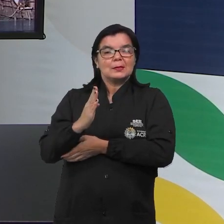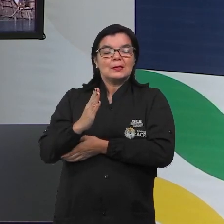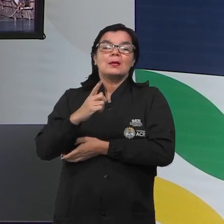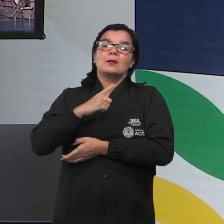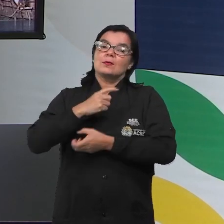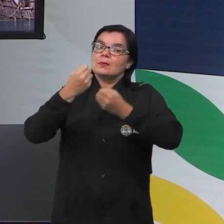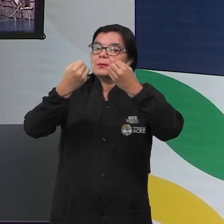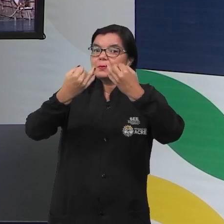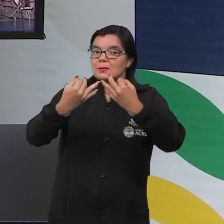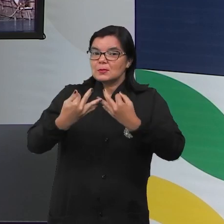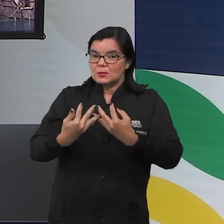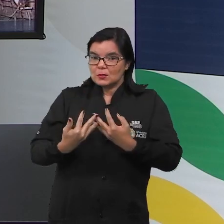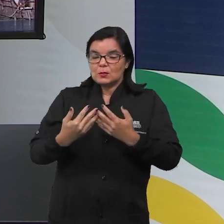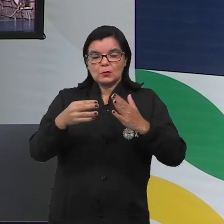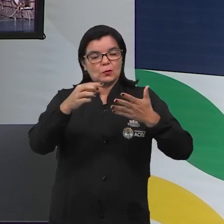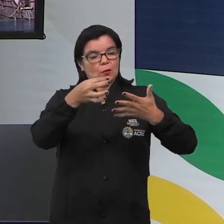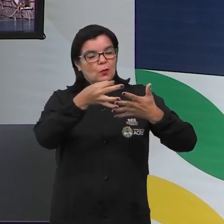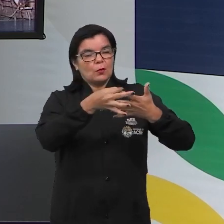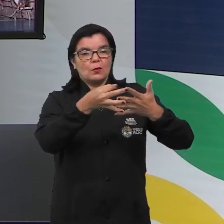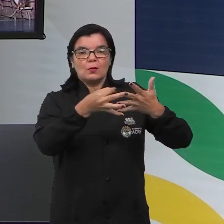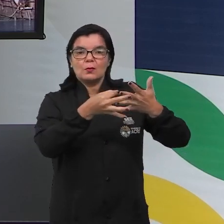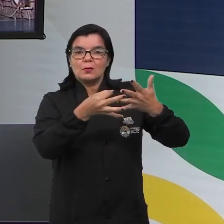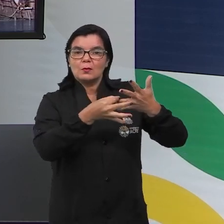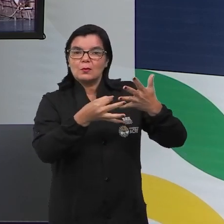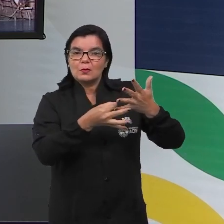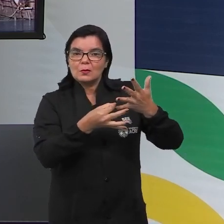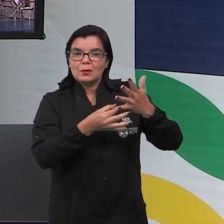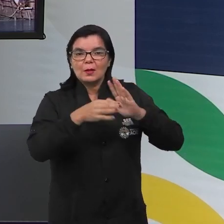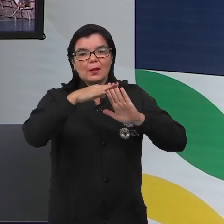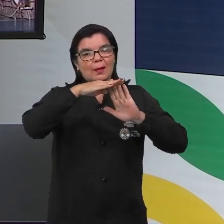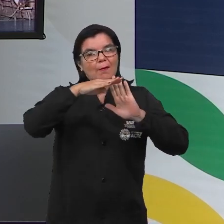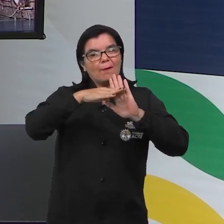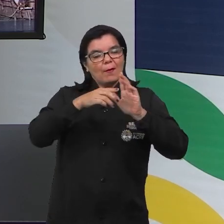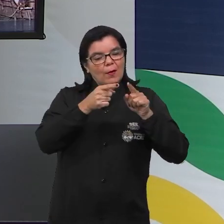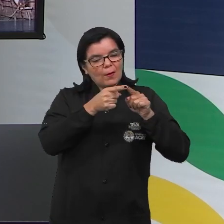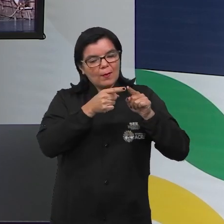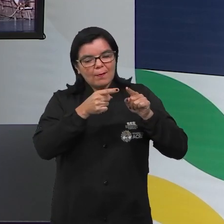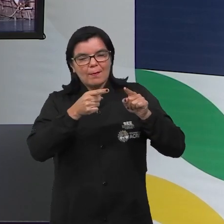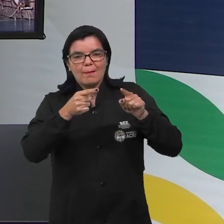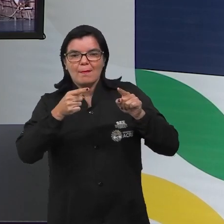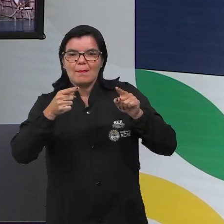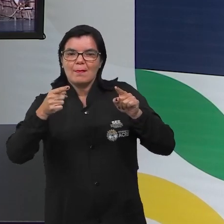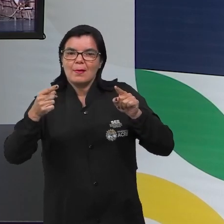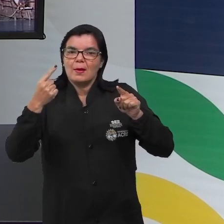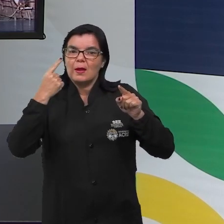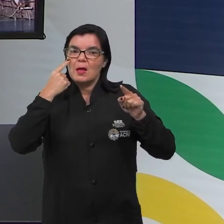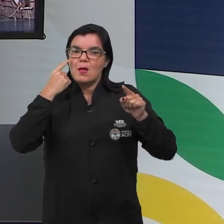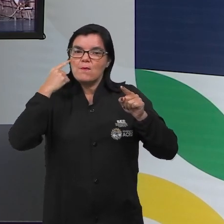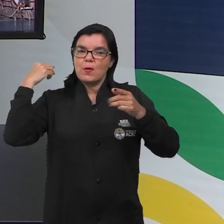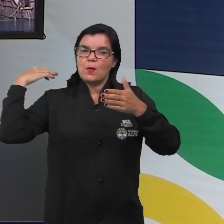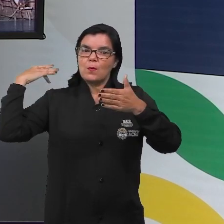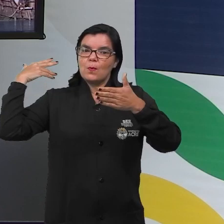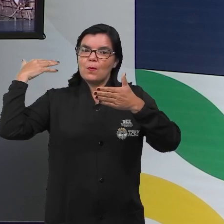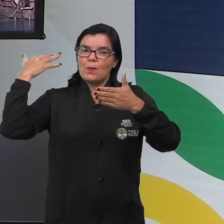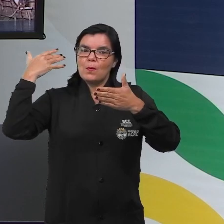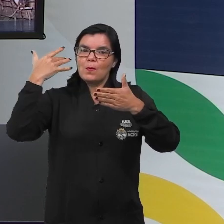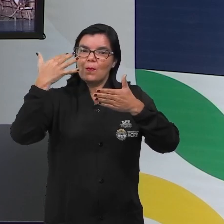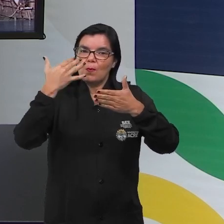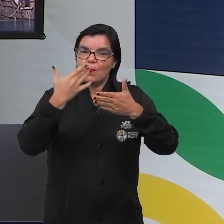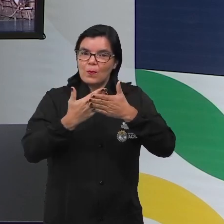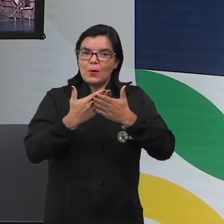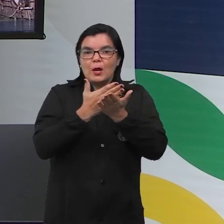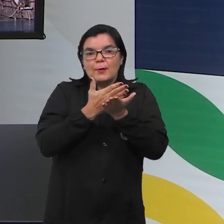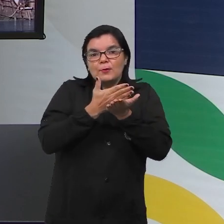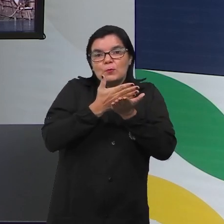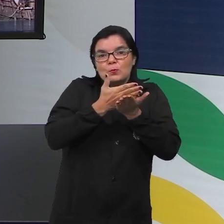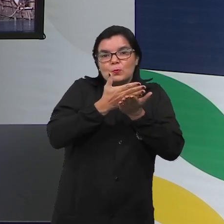nós falamos de uma lista temporal, de uma linha temporal, em que eu observo ali o marco de